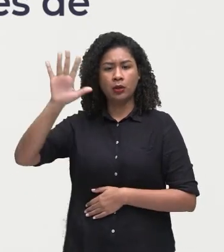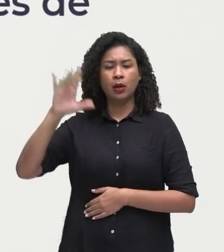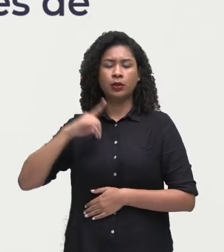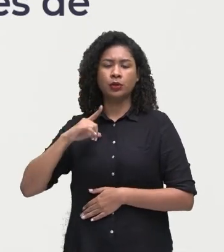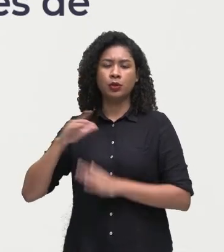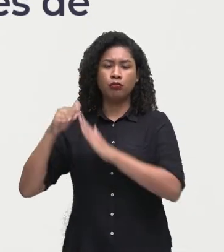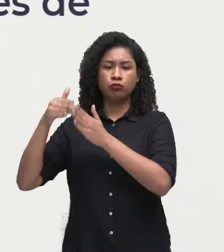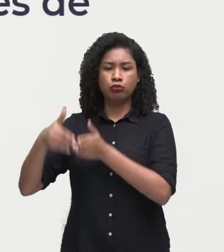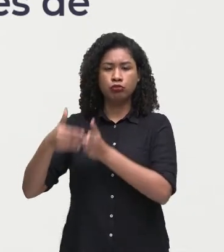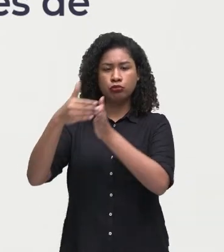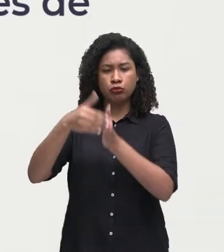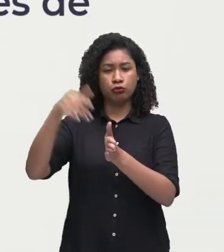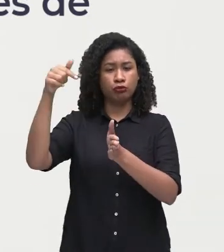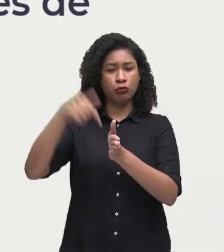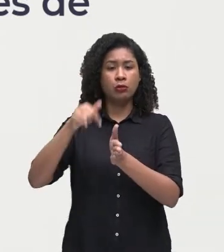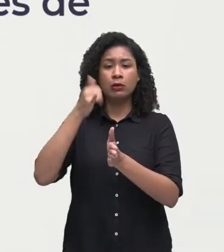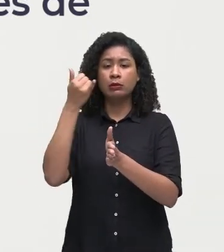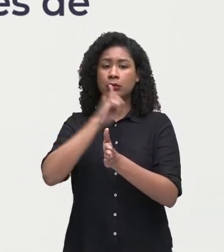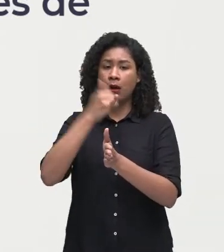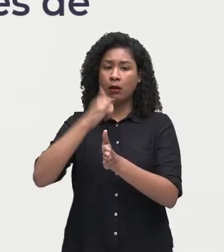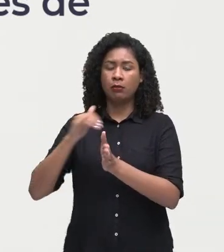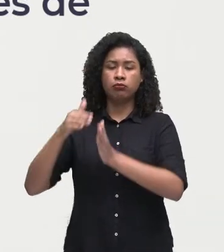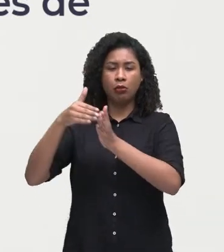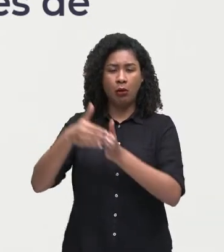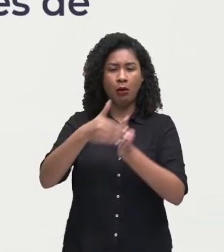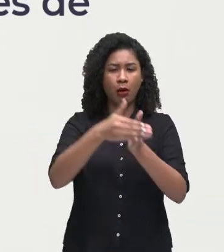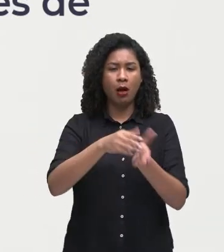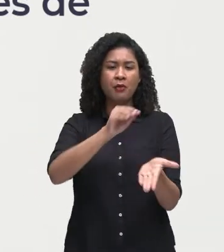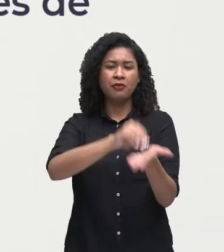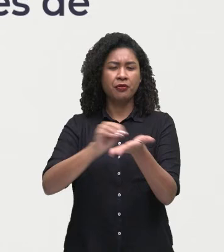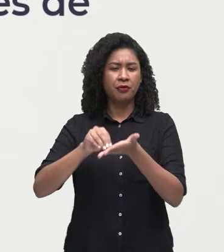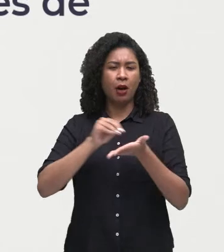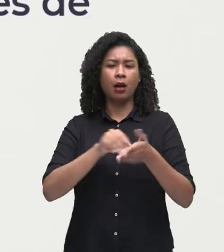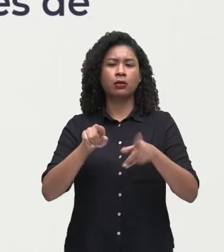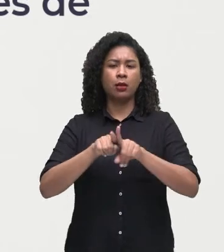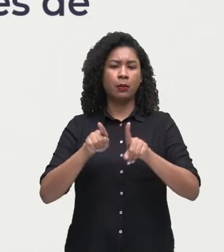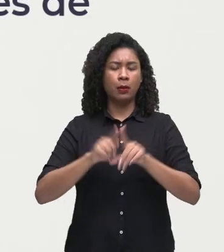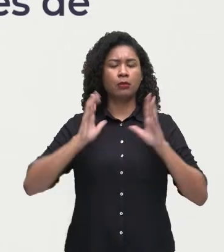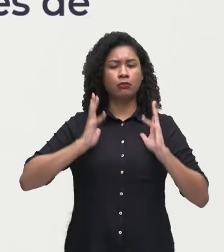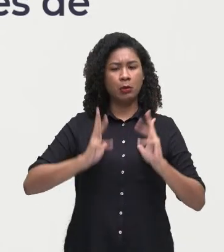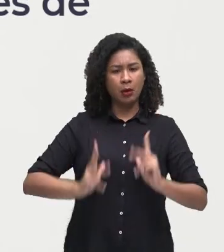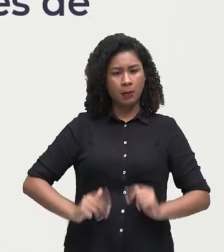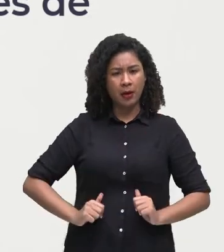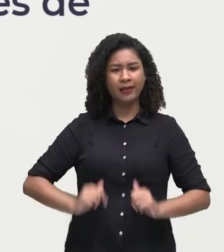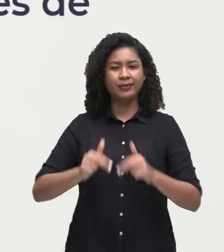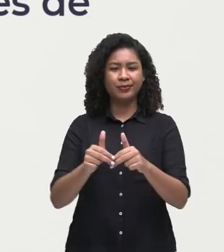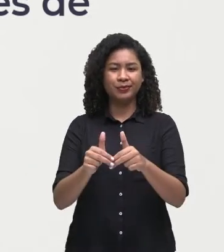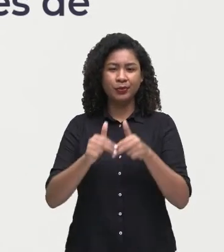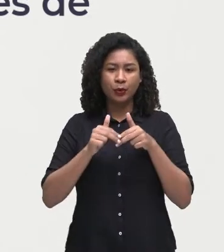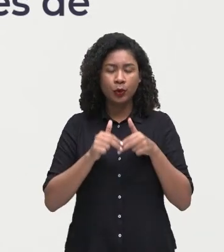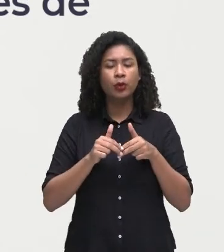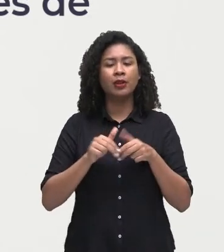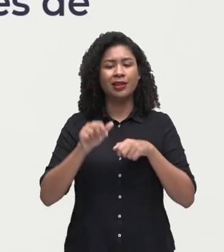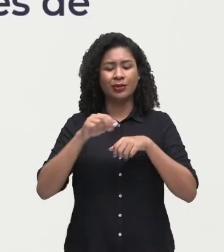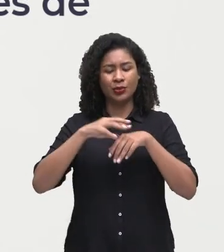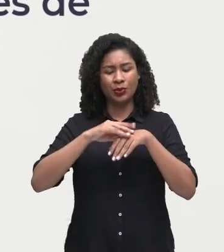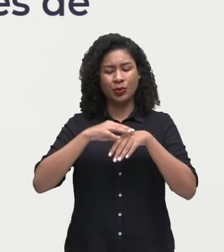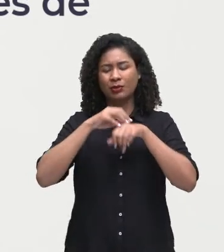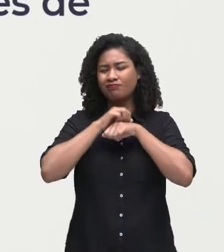italianos. A falta de higiene e saneamento básico contribuiu para a propagação